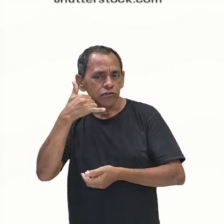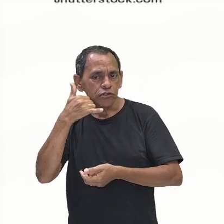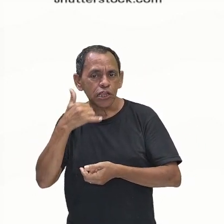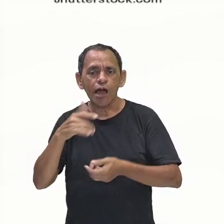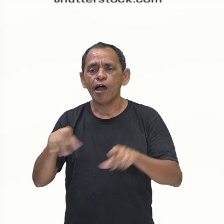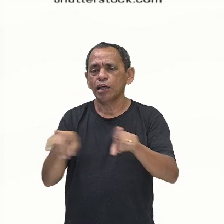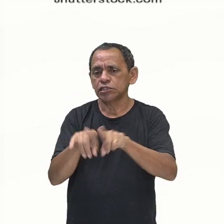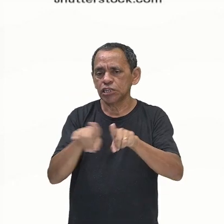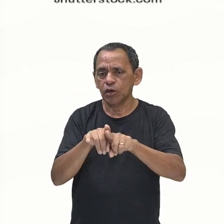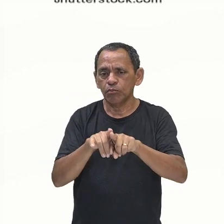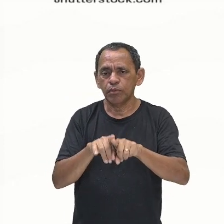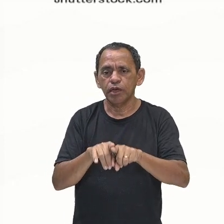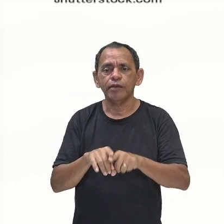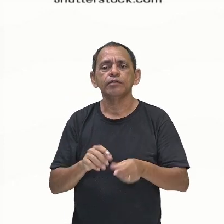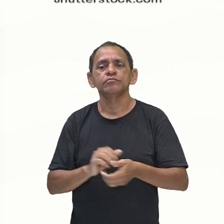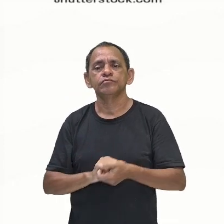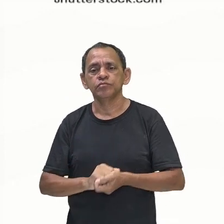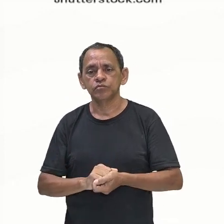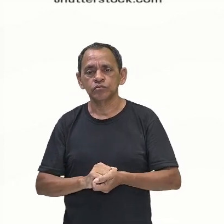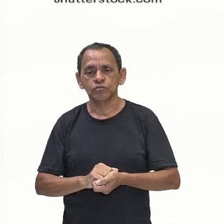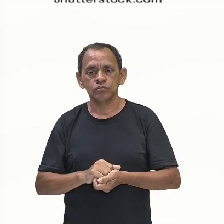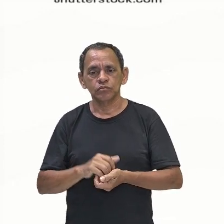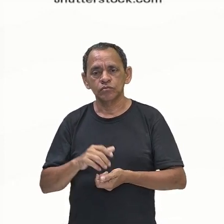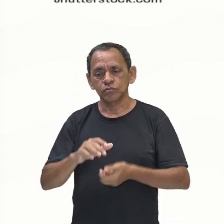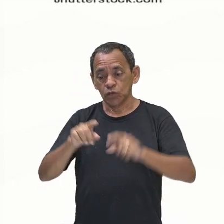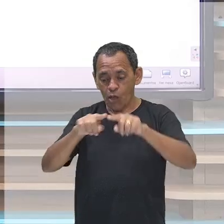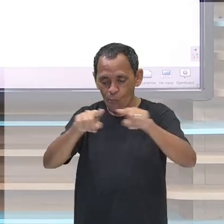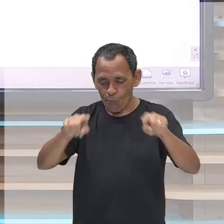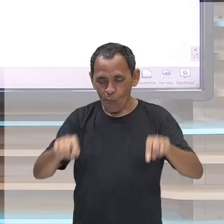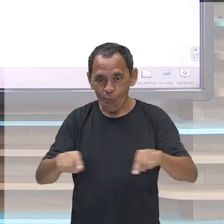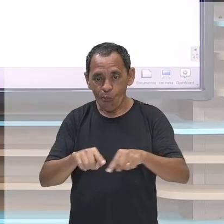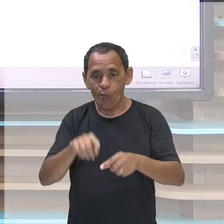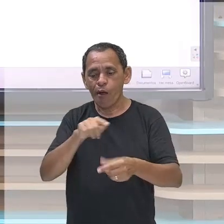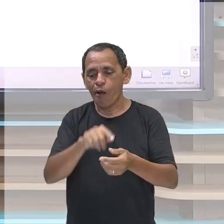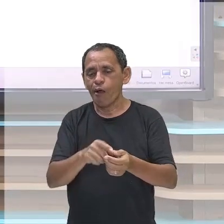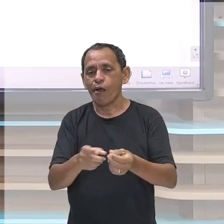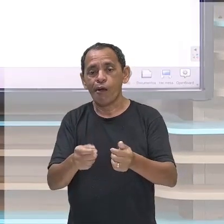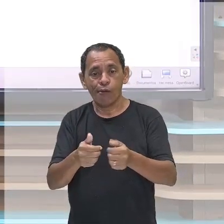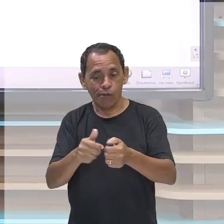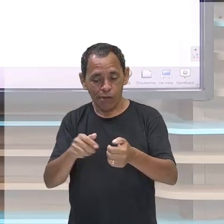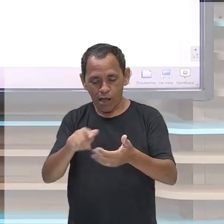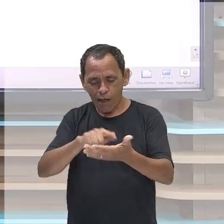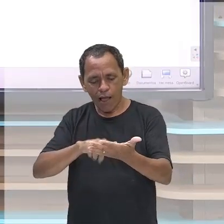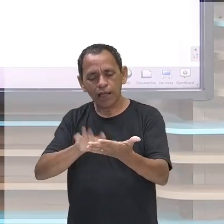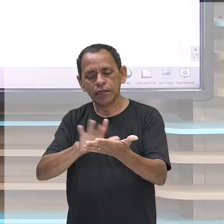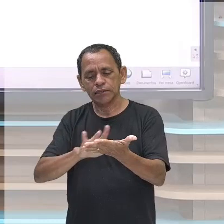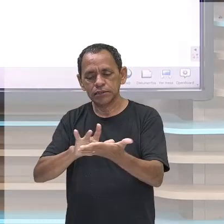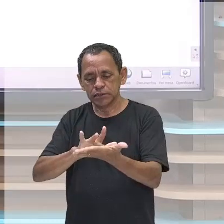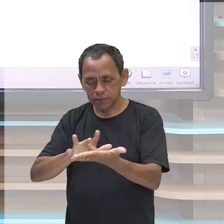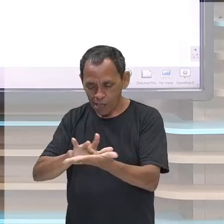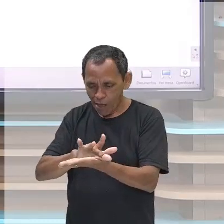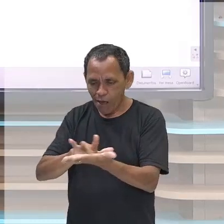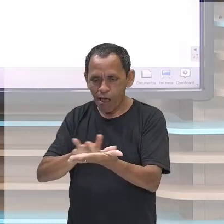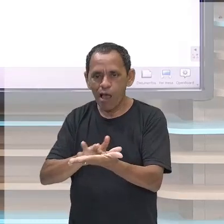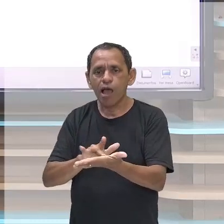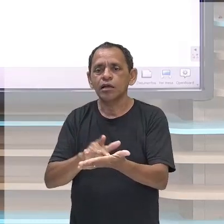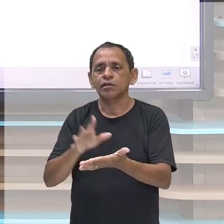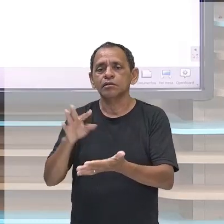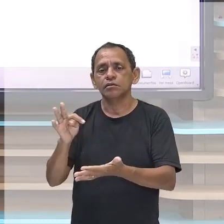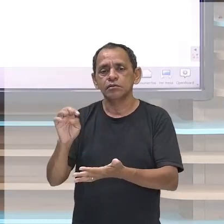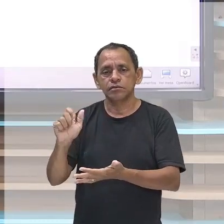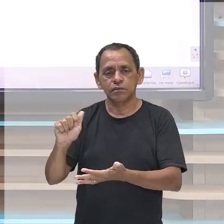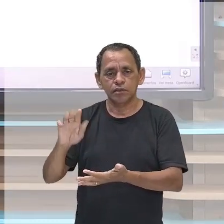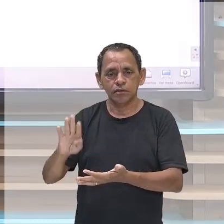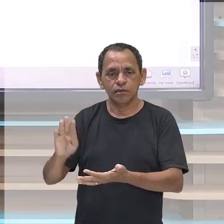ok? Então, se você tem um celular, é muito provável que ele seja equipado com GPS. Às